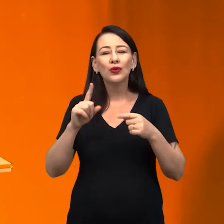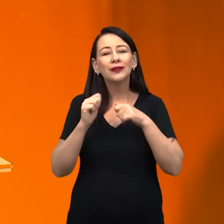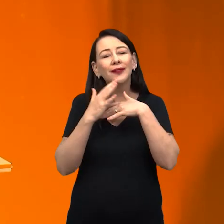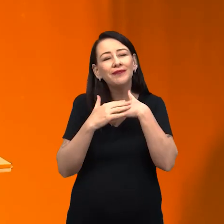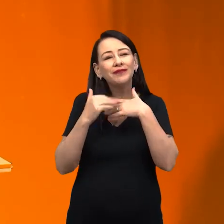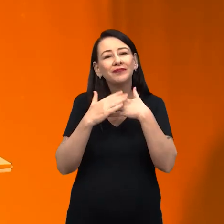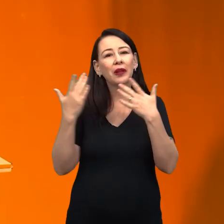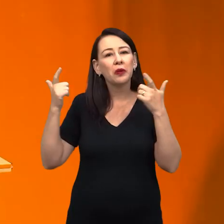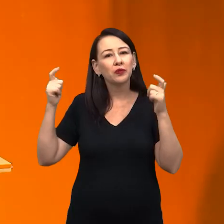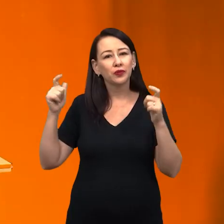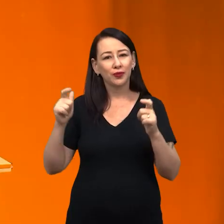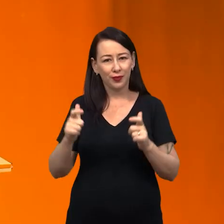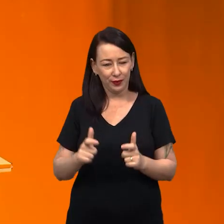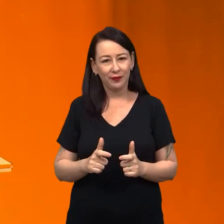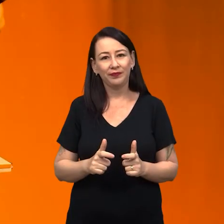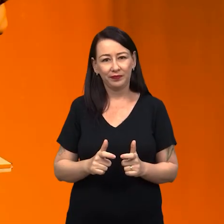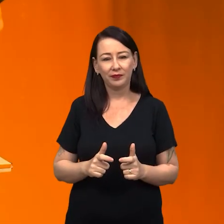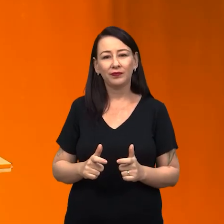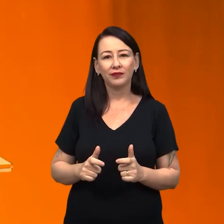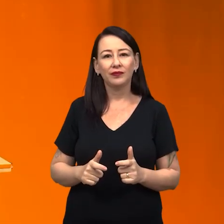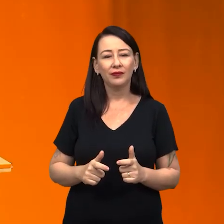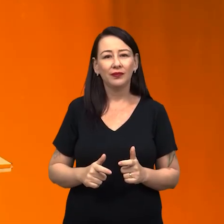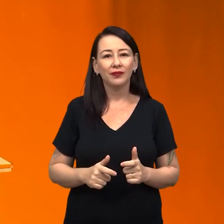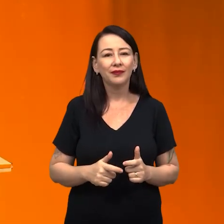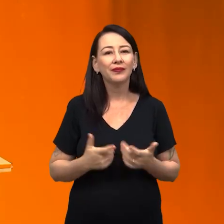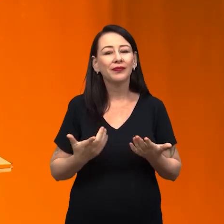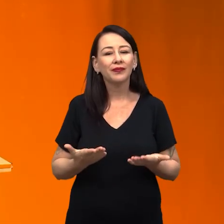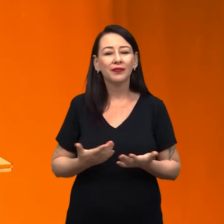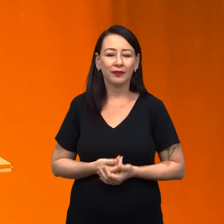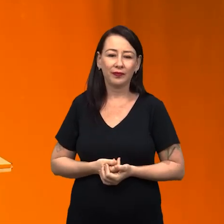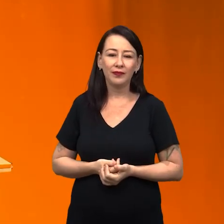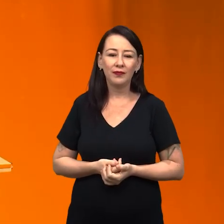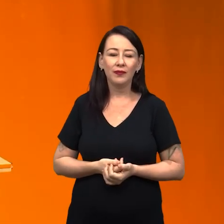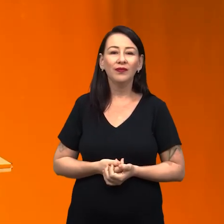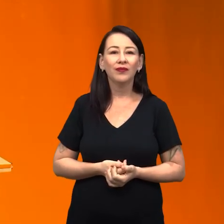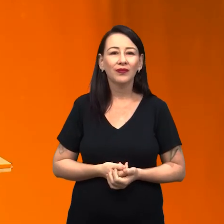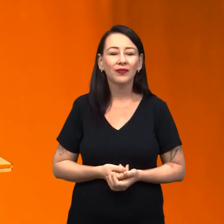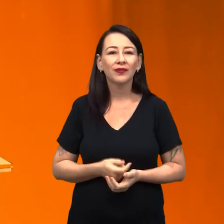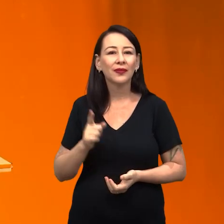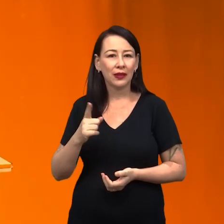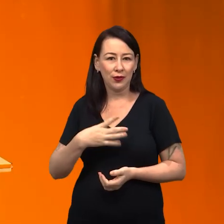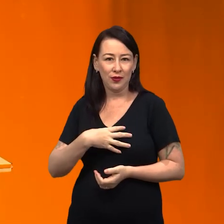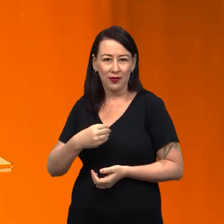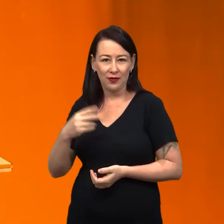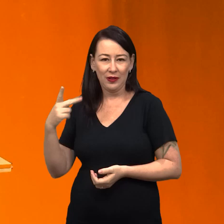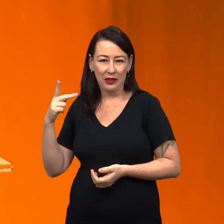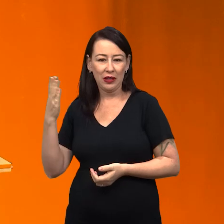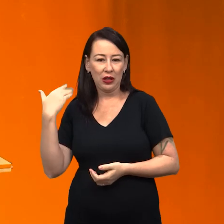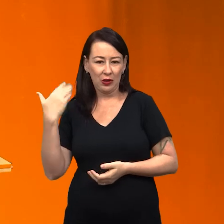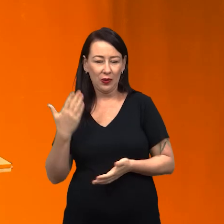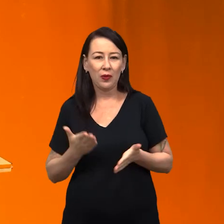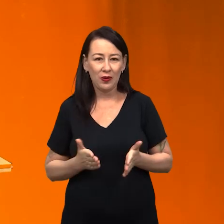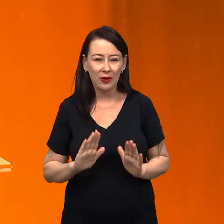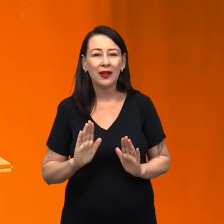dos acalantos, não tão acalantos assim, que fala de bicho-papão e tudo mais. Eu criei algumas para minha filha quando ela nasceu, porque eu não gostava dessas